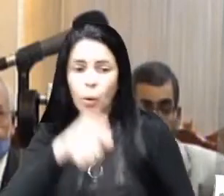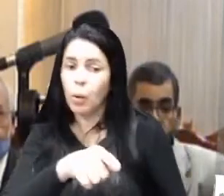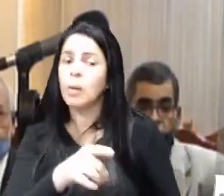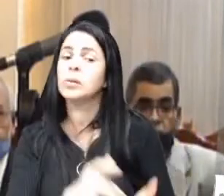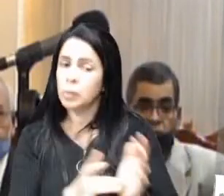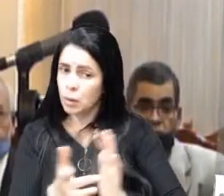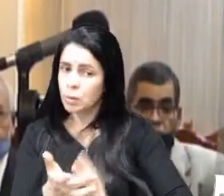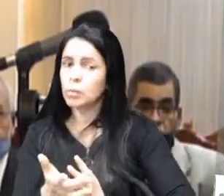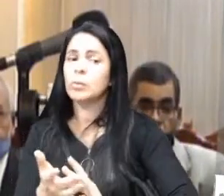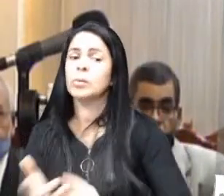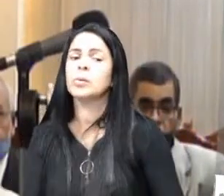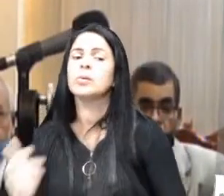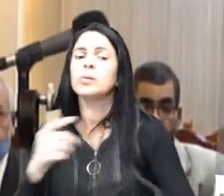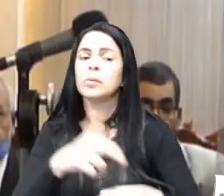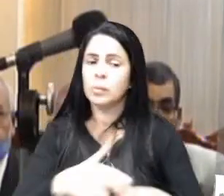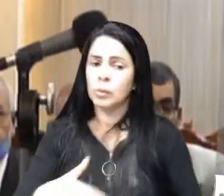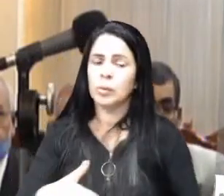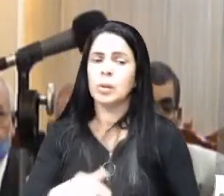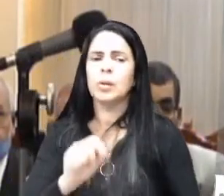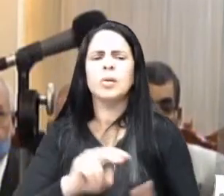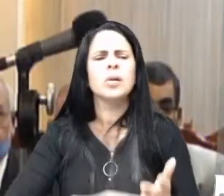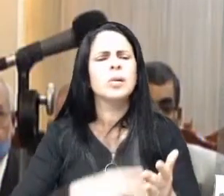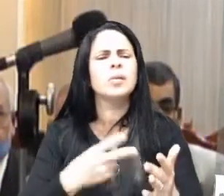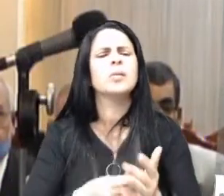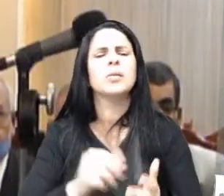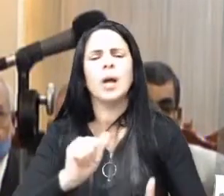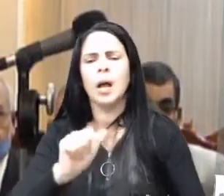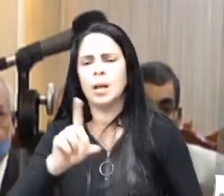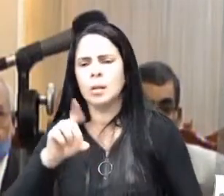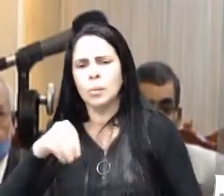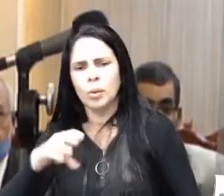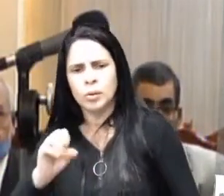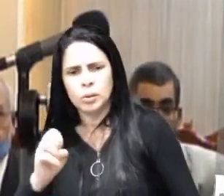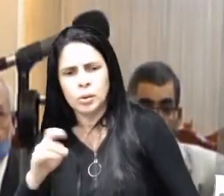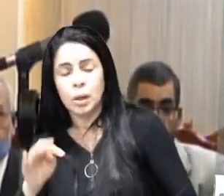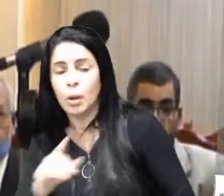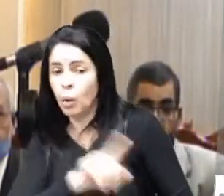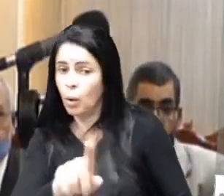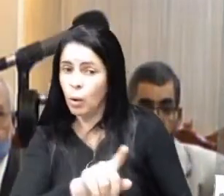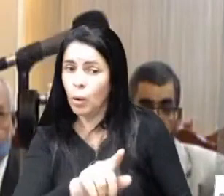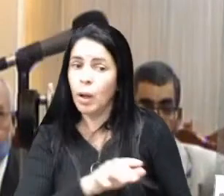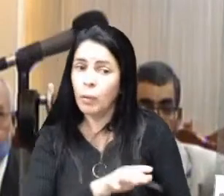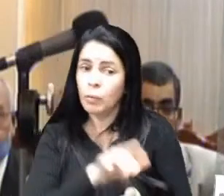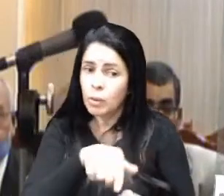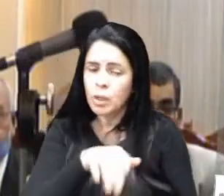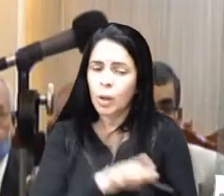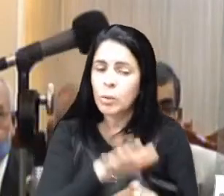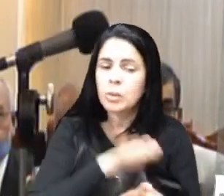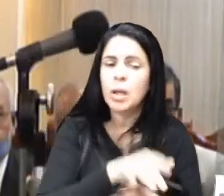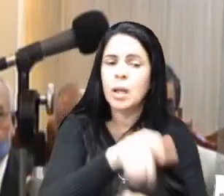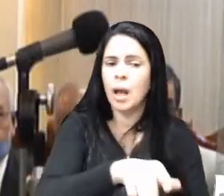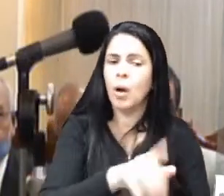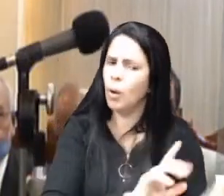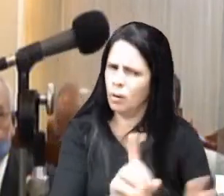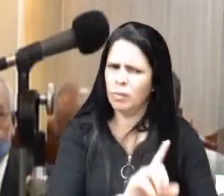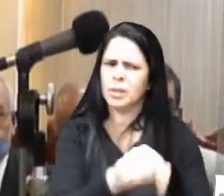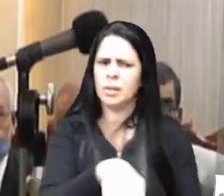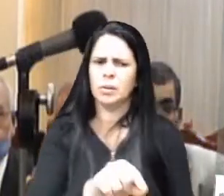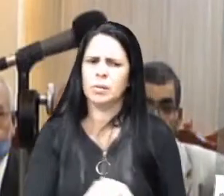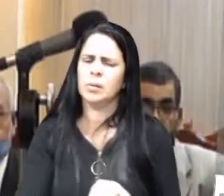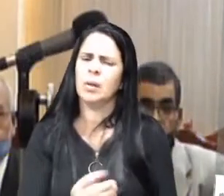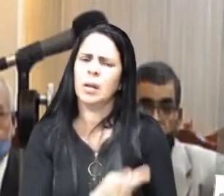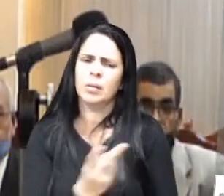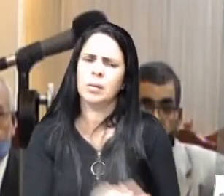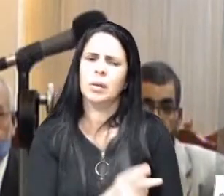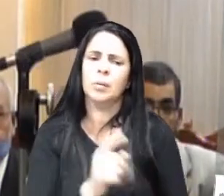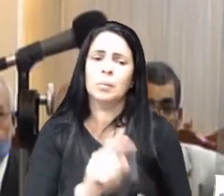Admoestar isso é você chegar junto e aconselhar, dizer: olha, não faça assim não, que Jesus está chegando. Então o apóstolo diz: olha, não